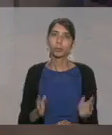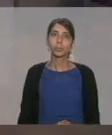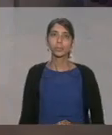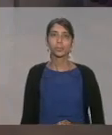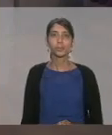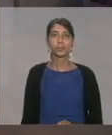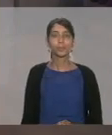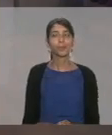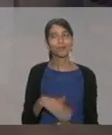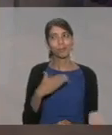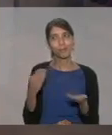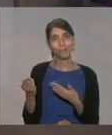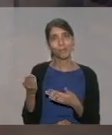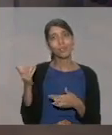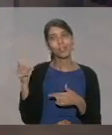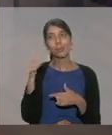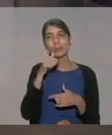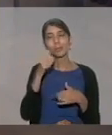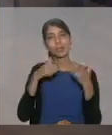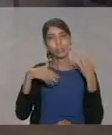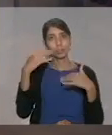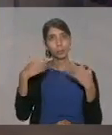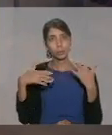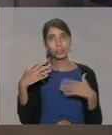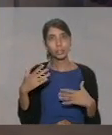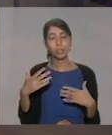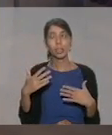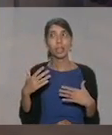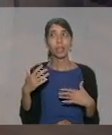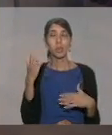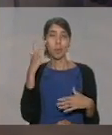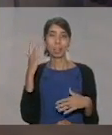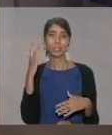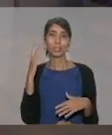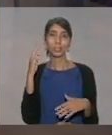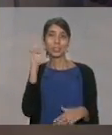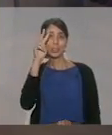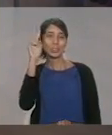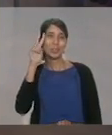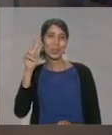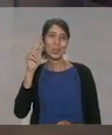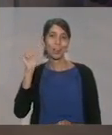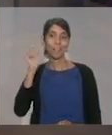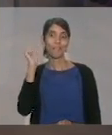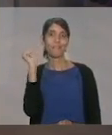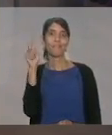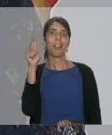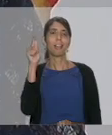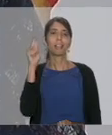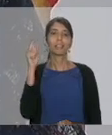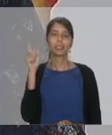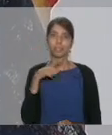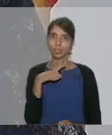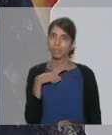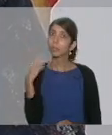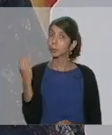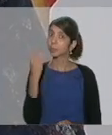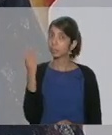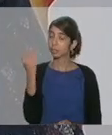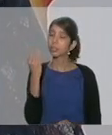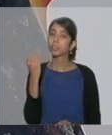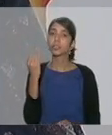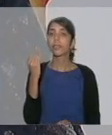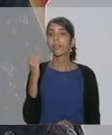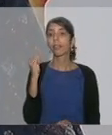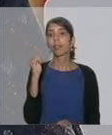hoje? Deixa a Babi falar, porque senão eu falo sozinha aqui. Na verdade, os contos de fadas, eles têm um papel fundamental, né? Eu